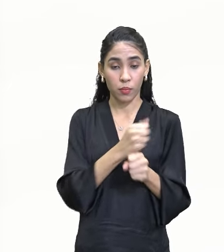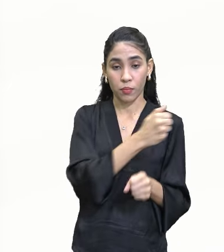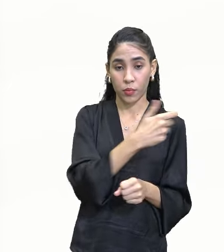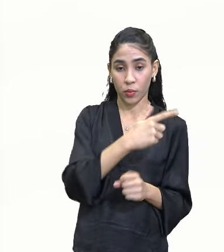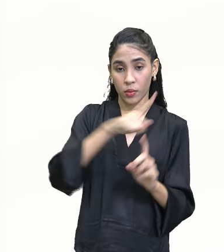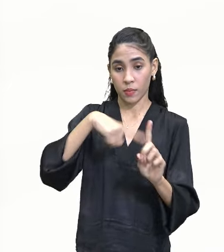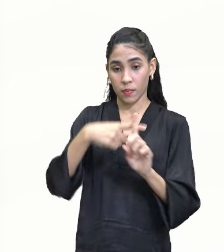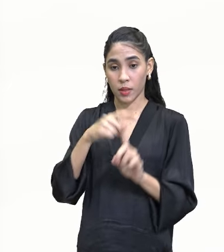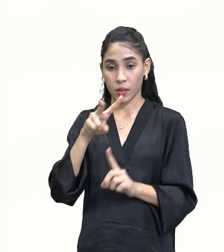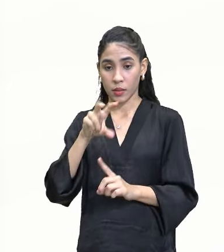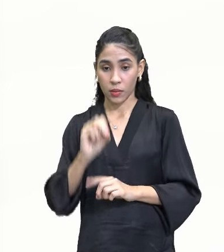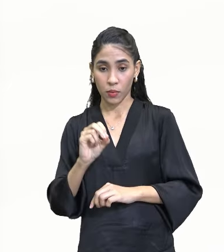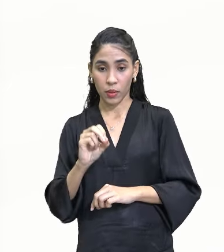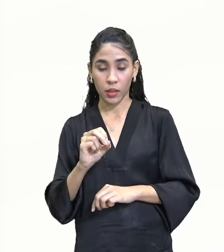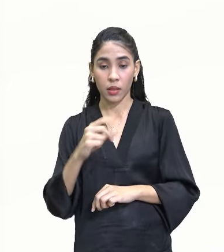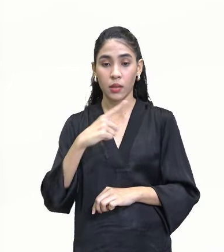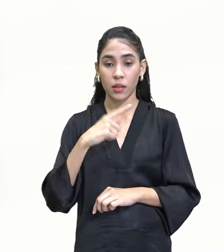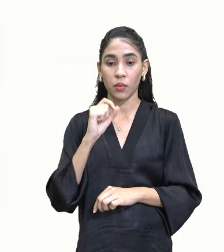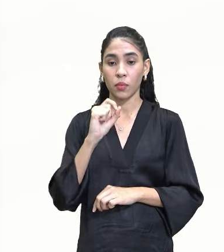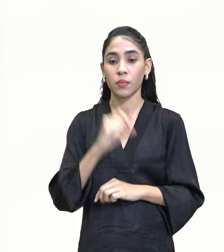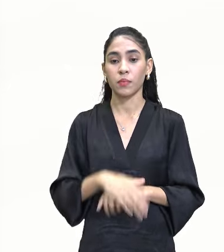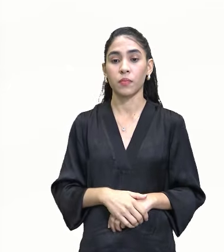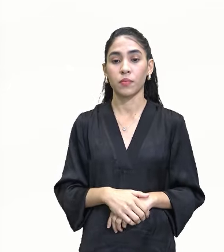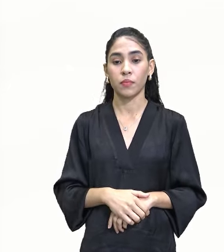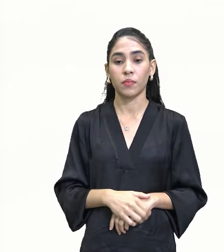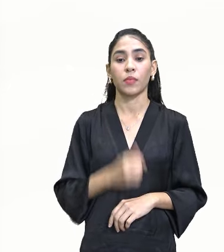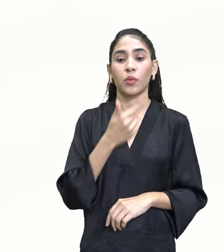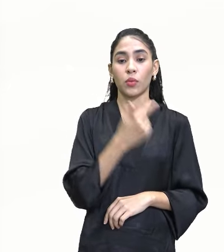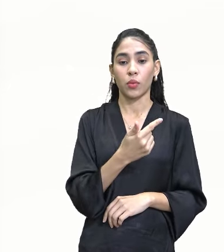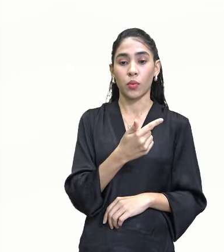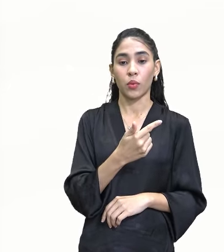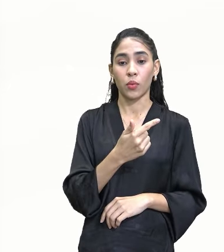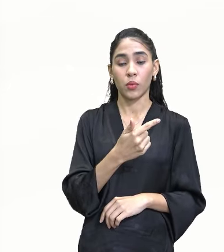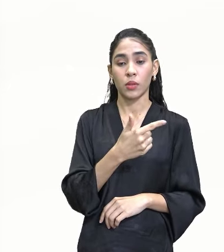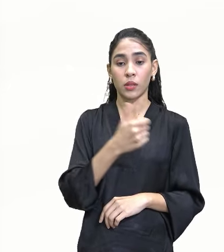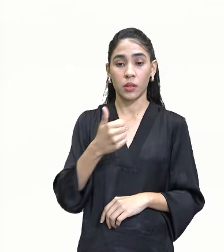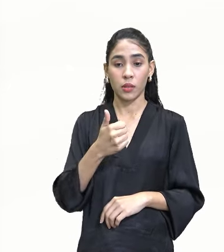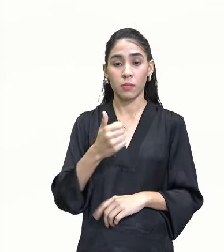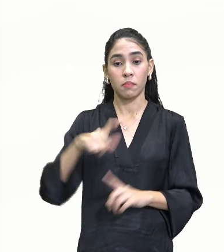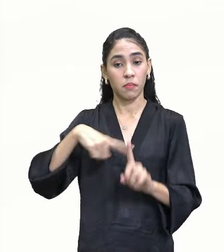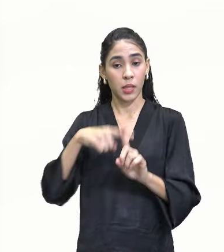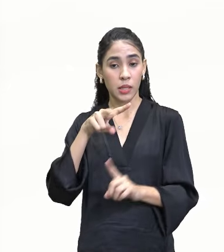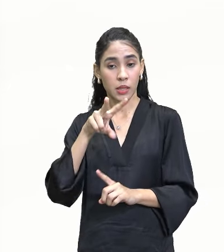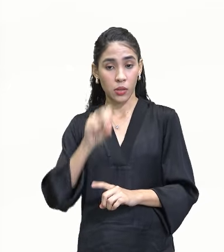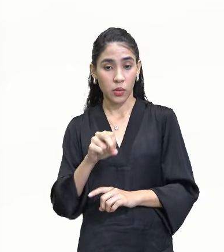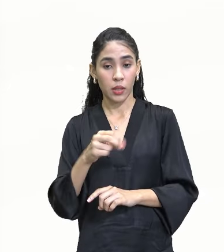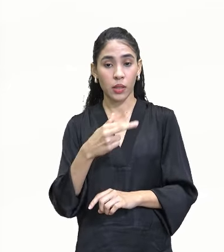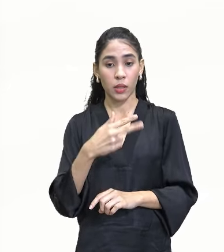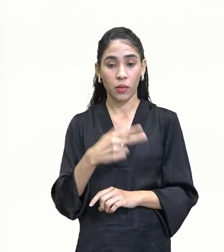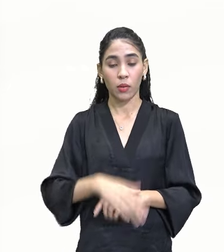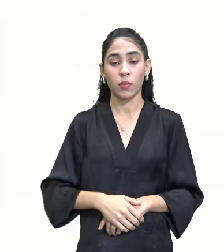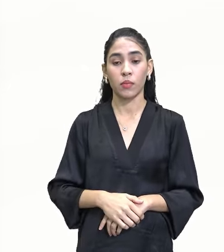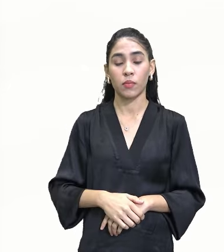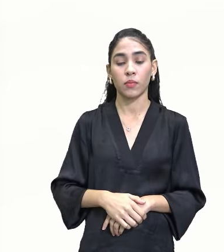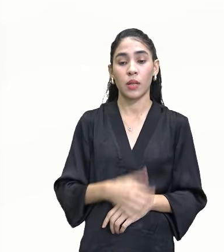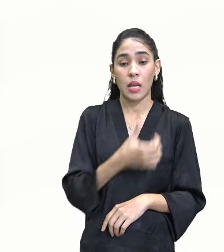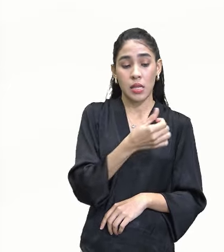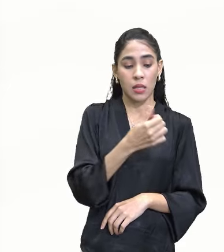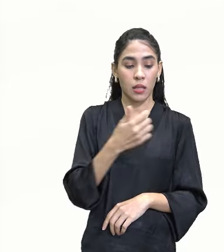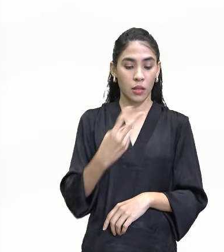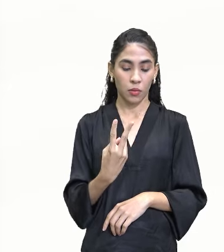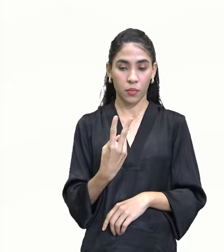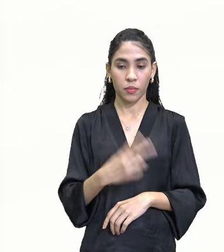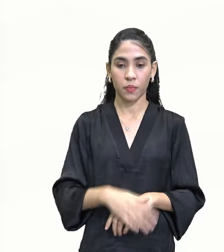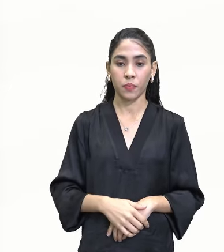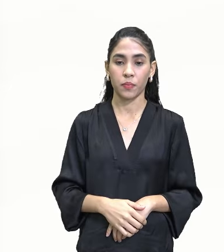12 mais 50, eu tenho quanto? 12 mais 50, isso é igual a 62.